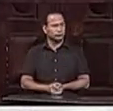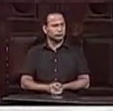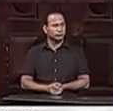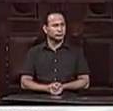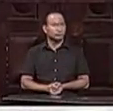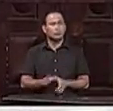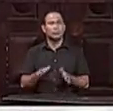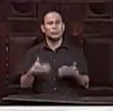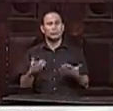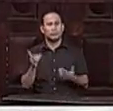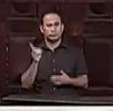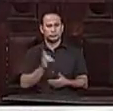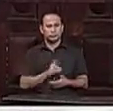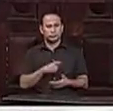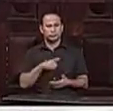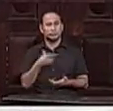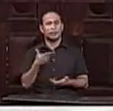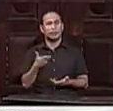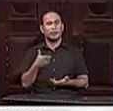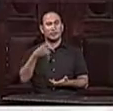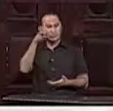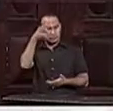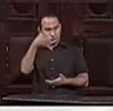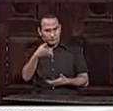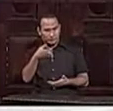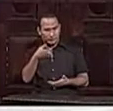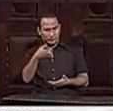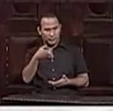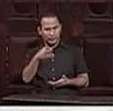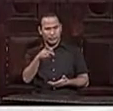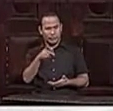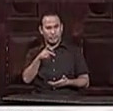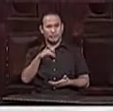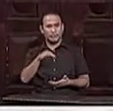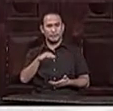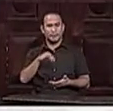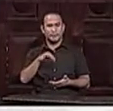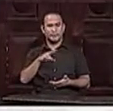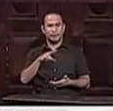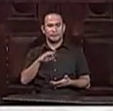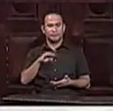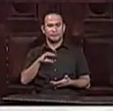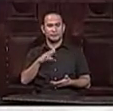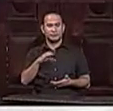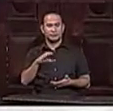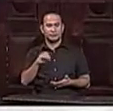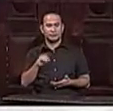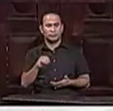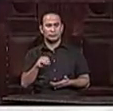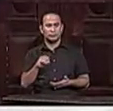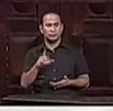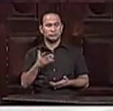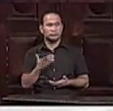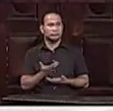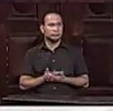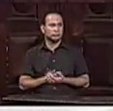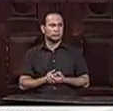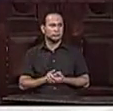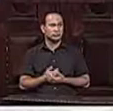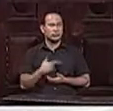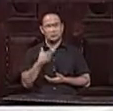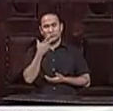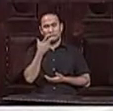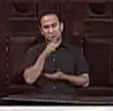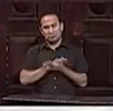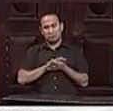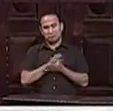qual o direito que tem de decidir pela privatização da nossa companhia de petróleo? Eu diria que